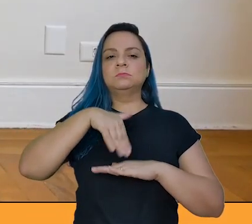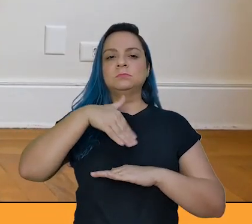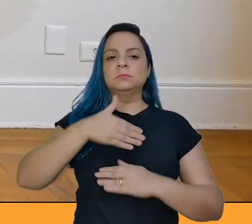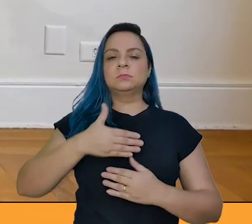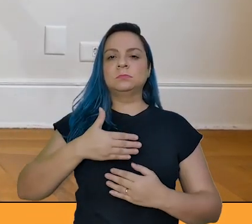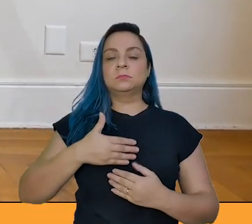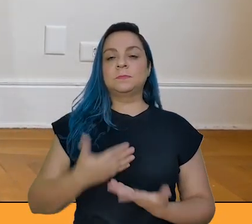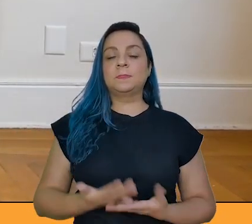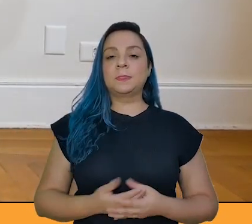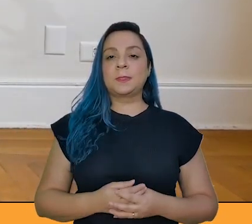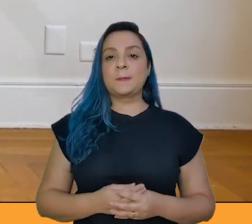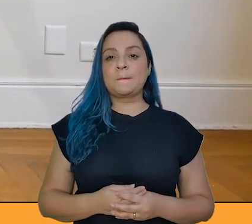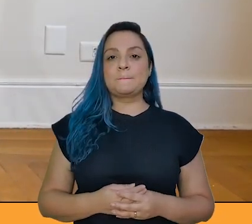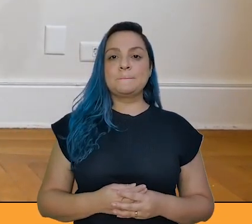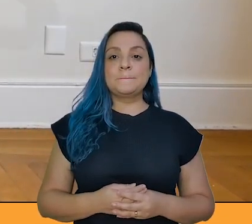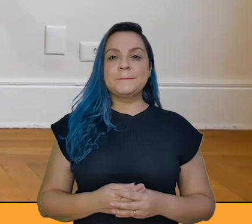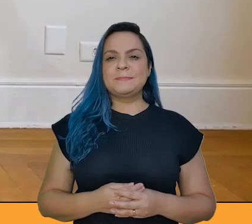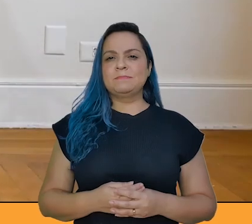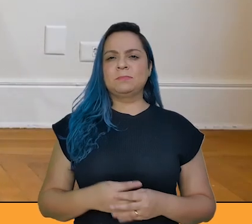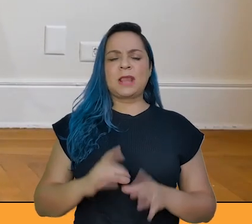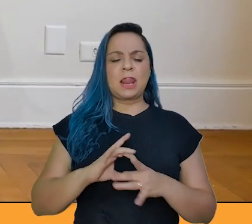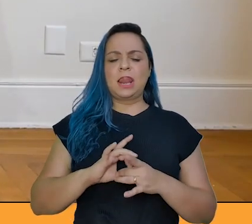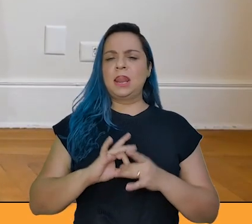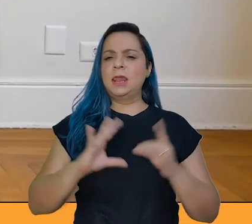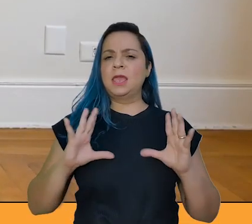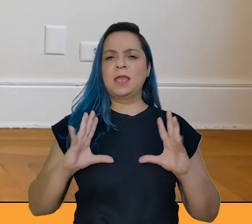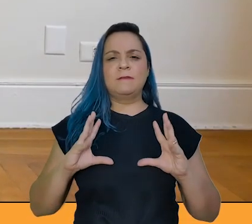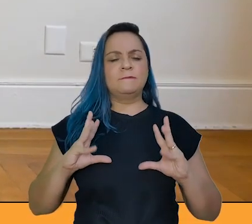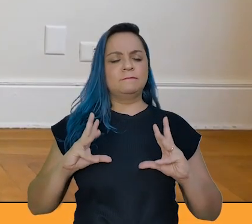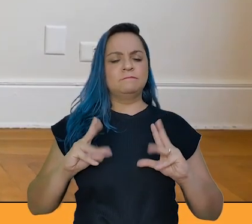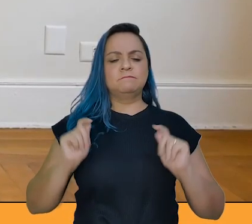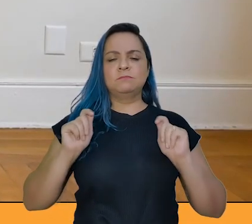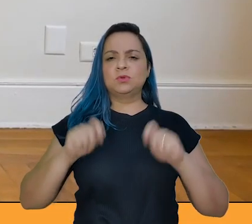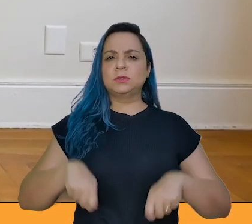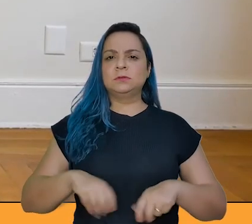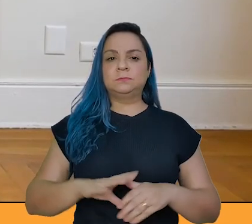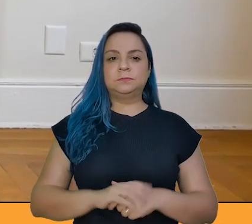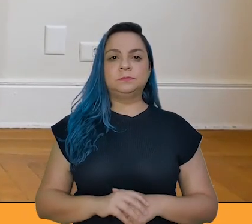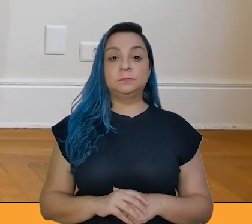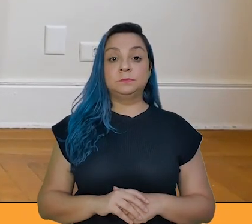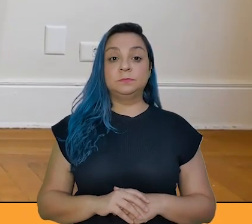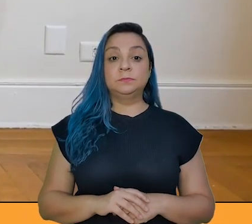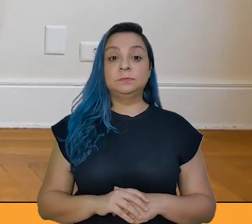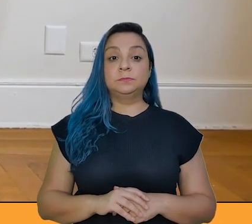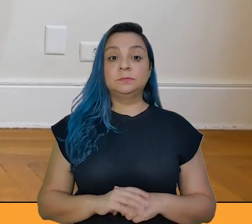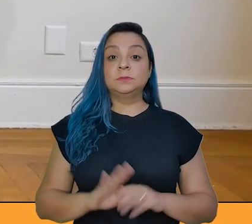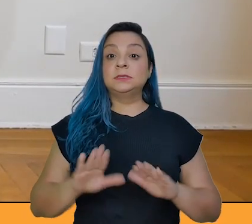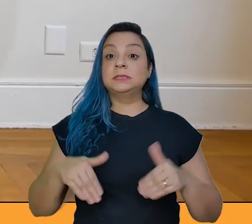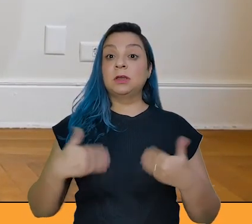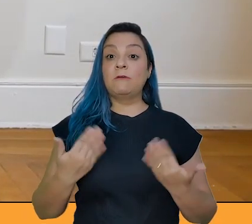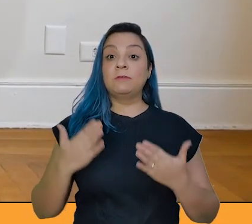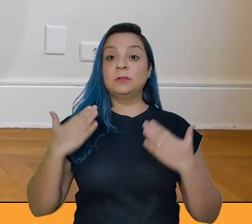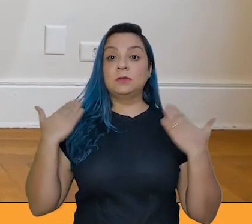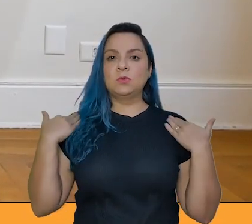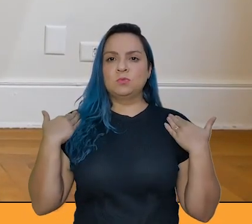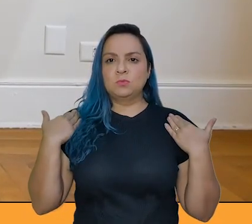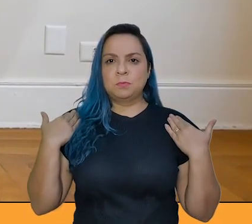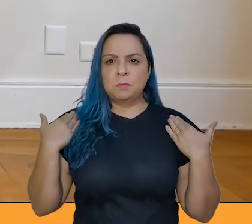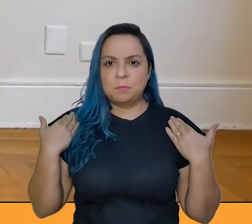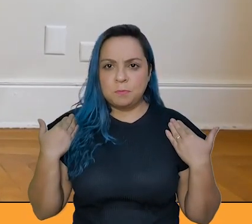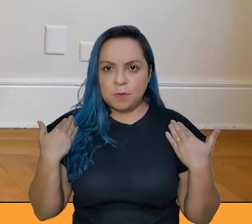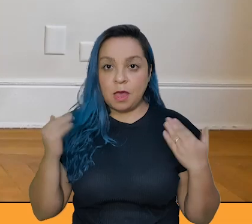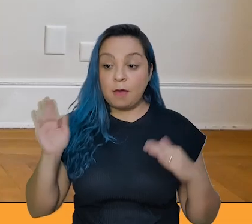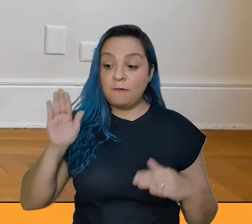mais desamarrado possível. E aí, você vai e vai